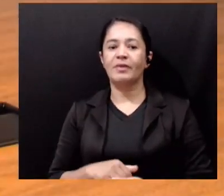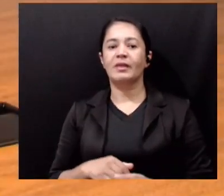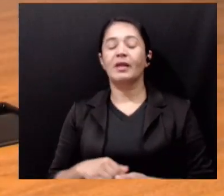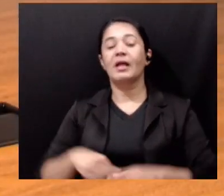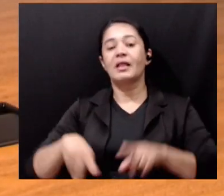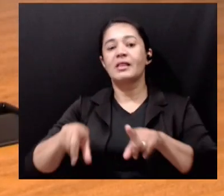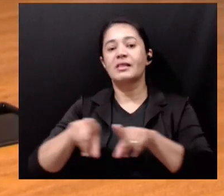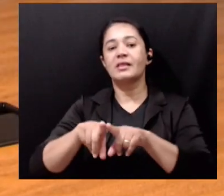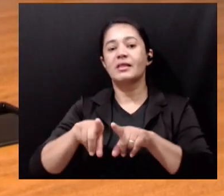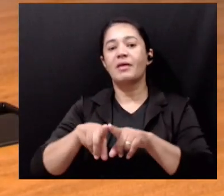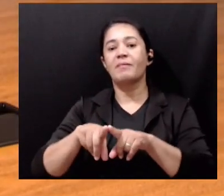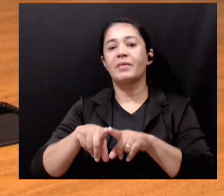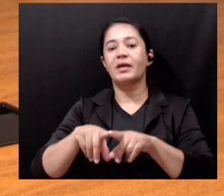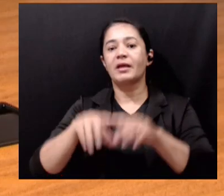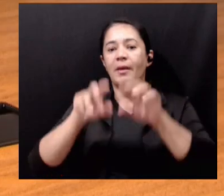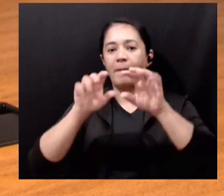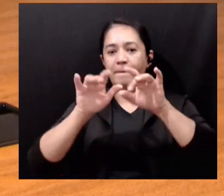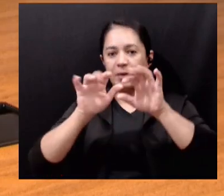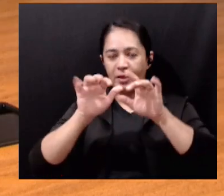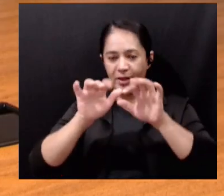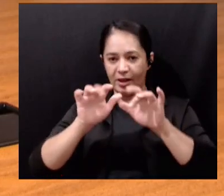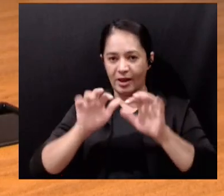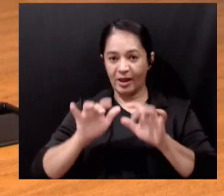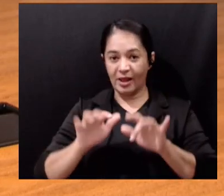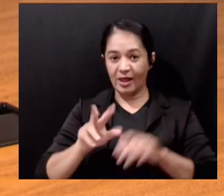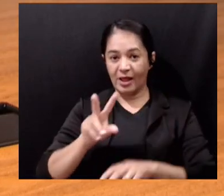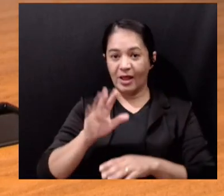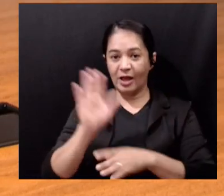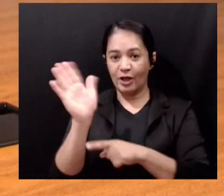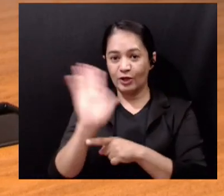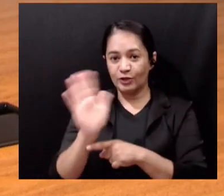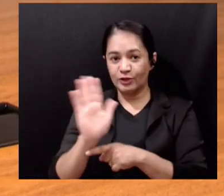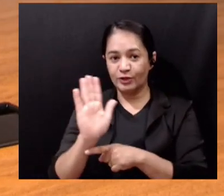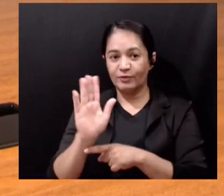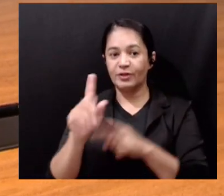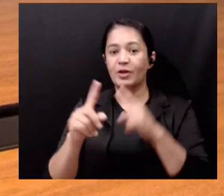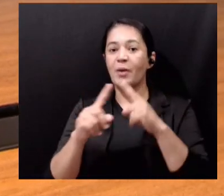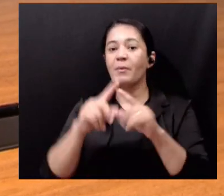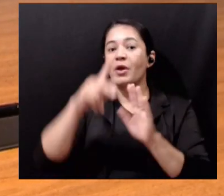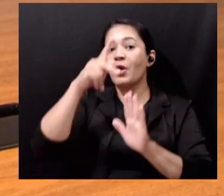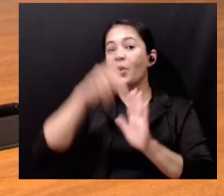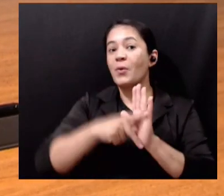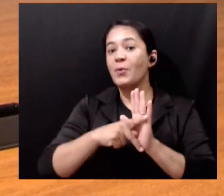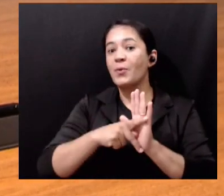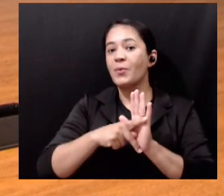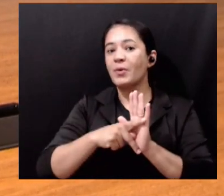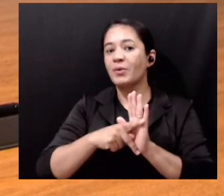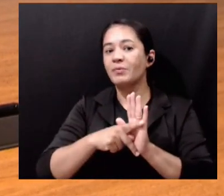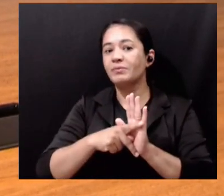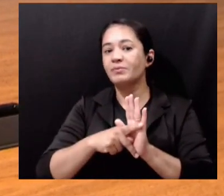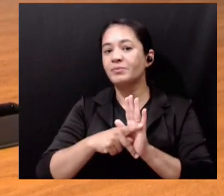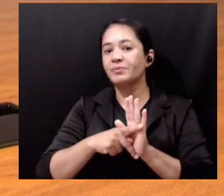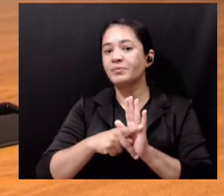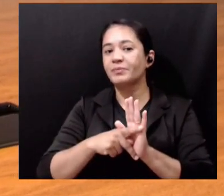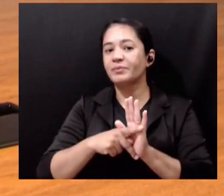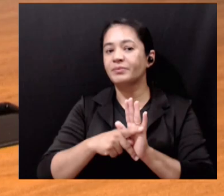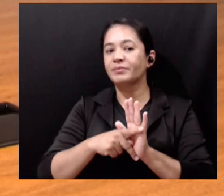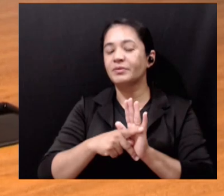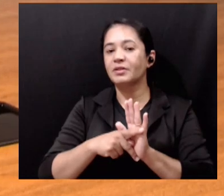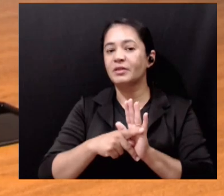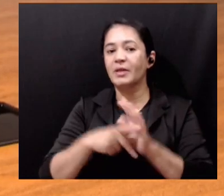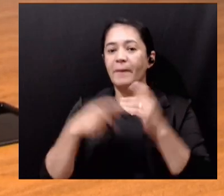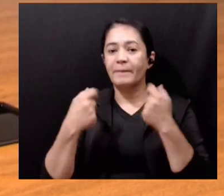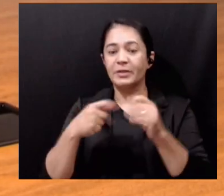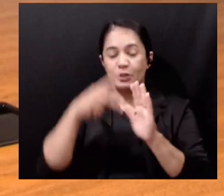a edição do vídeo, porque além do projeto, editor de vídeo, né? Além de ter que submeter o projeto